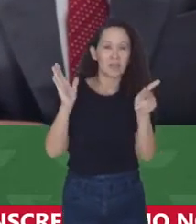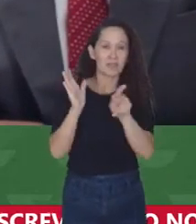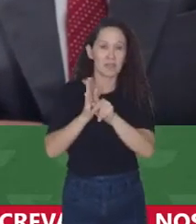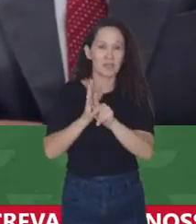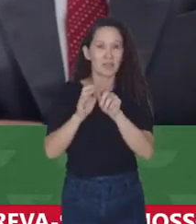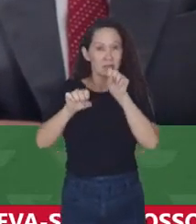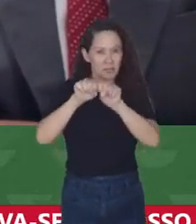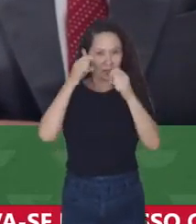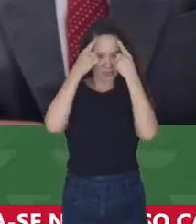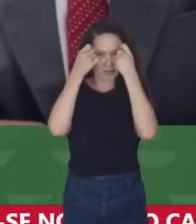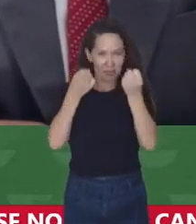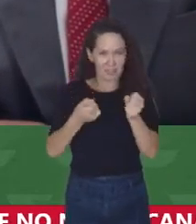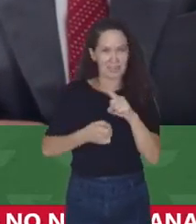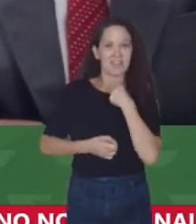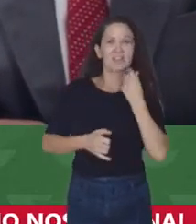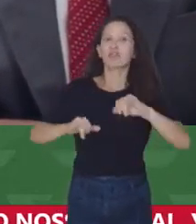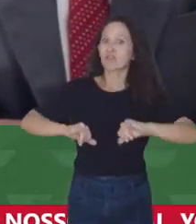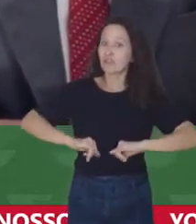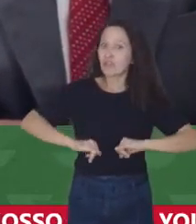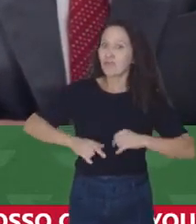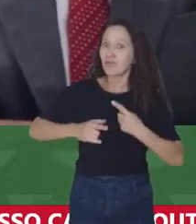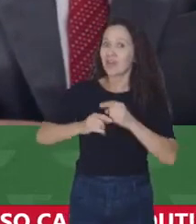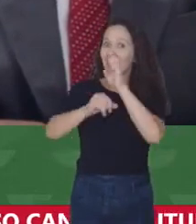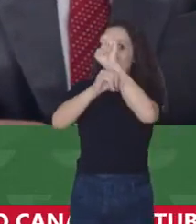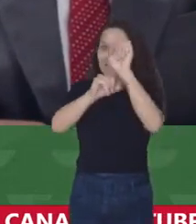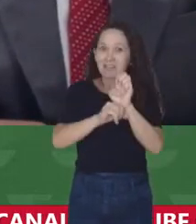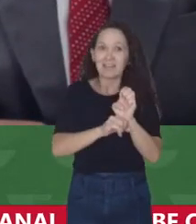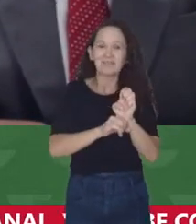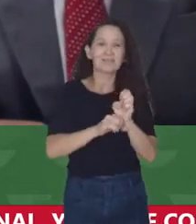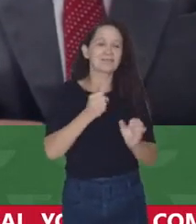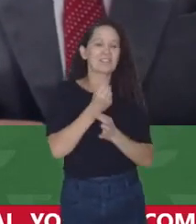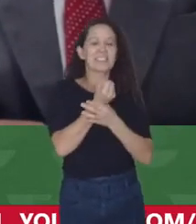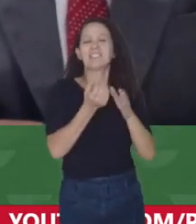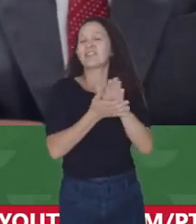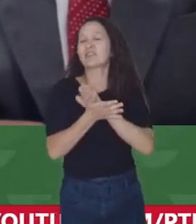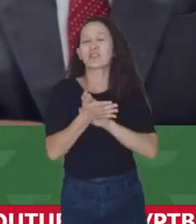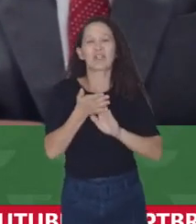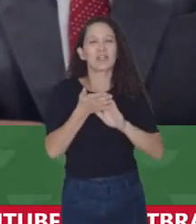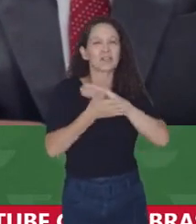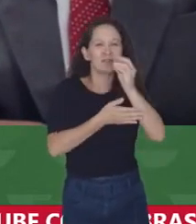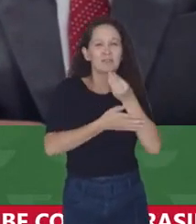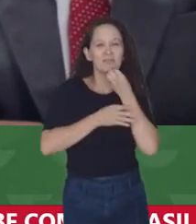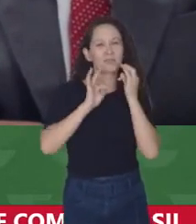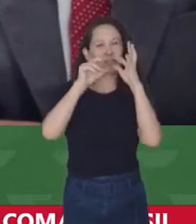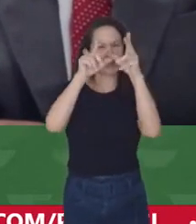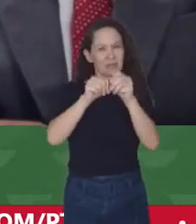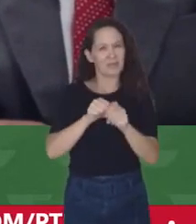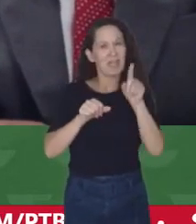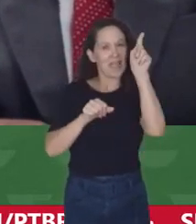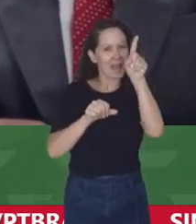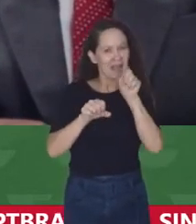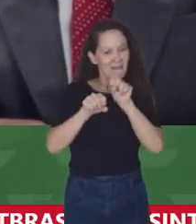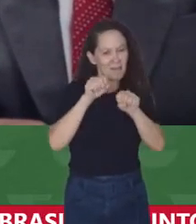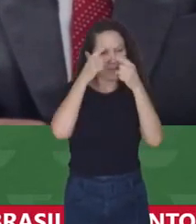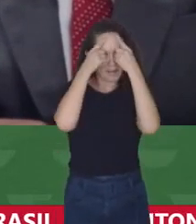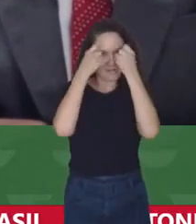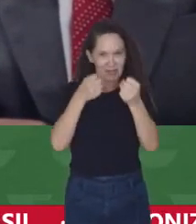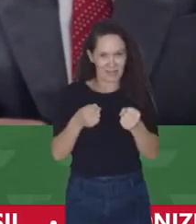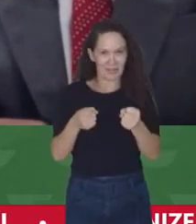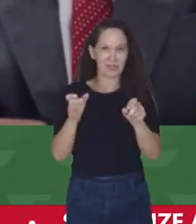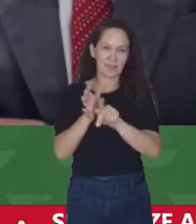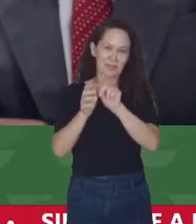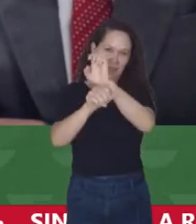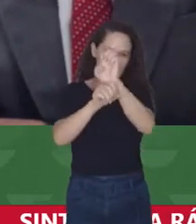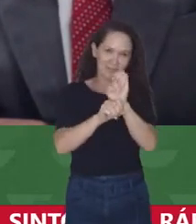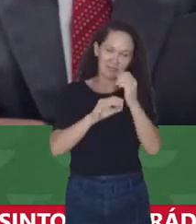nosso povo é vítima de um Estado violento que não garante oportunidades para todos e todas. Temos aí também a desigualdade de